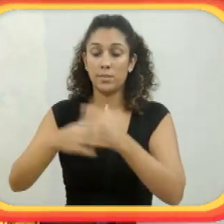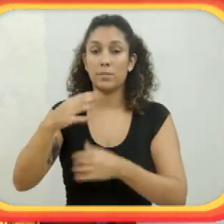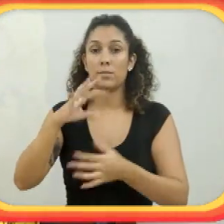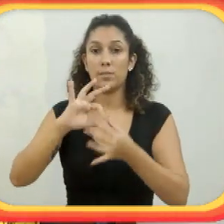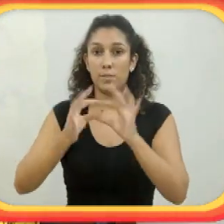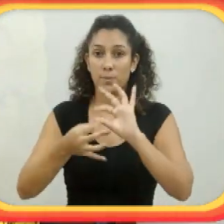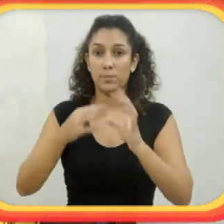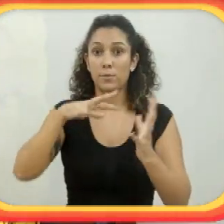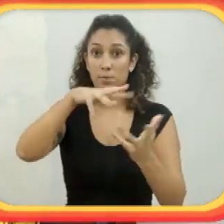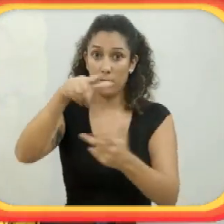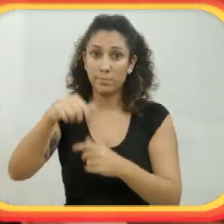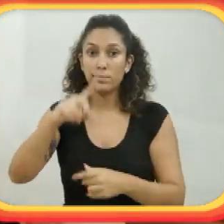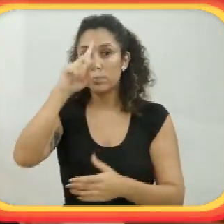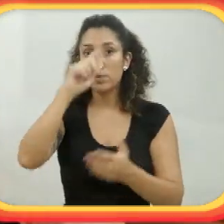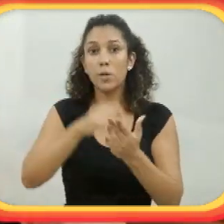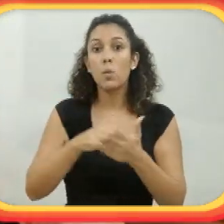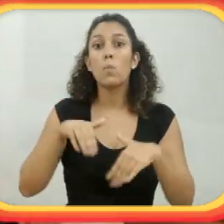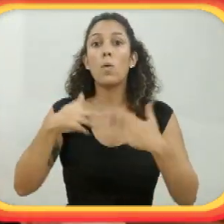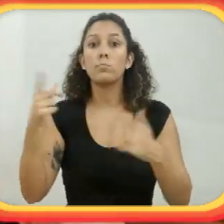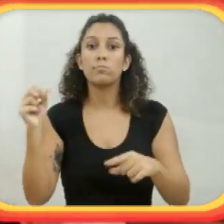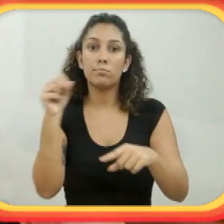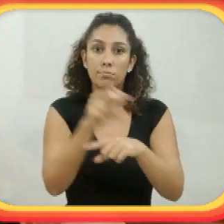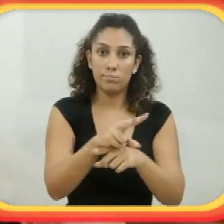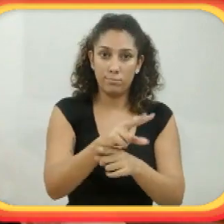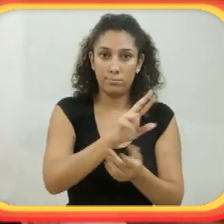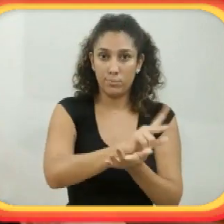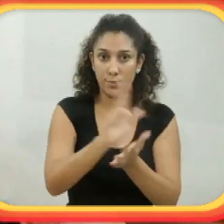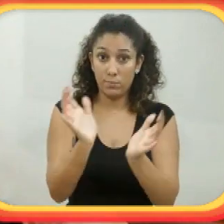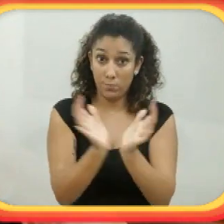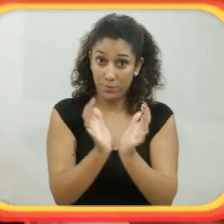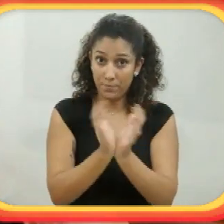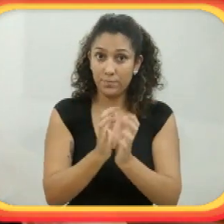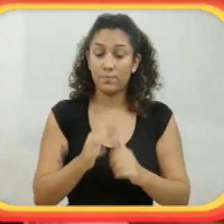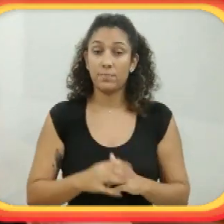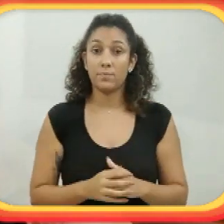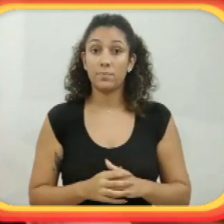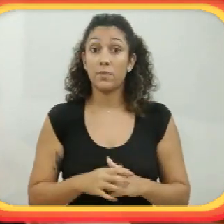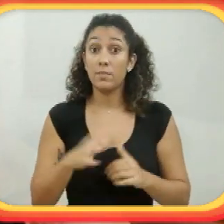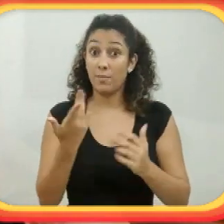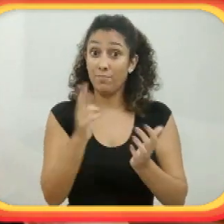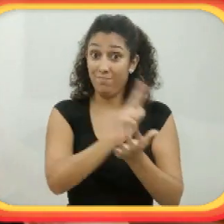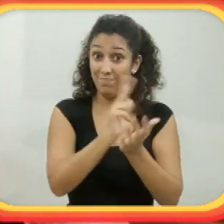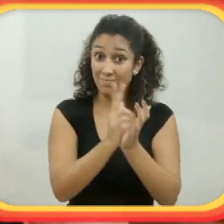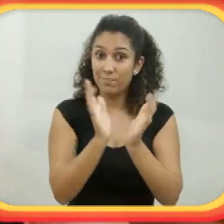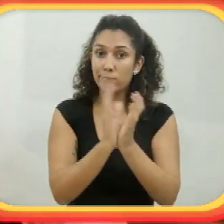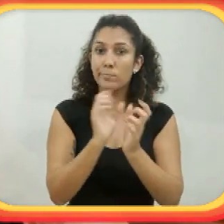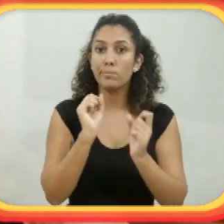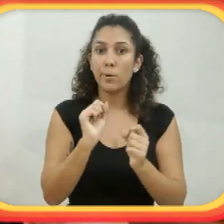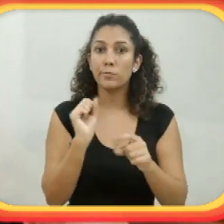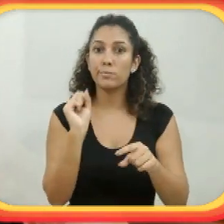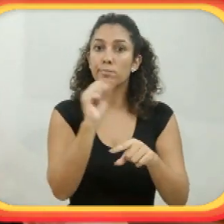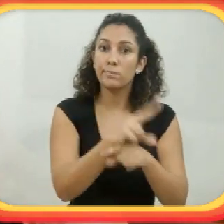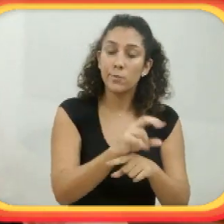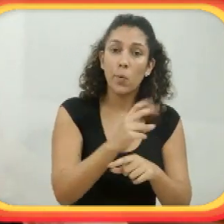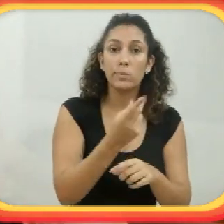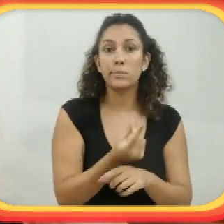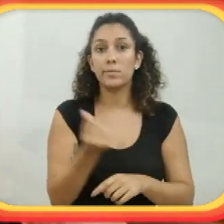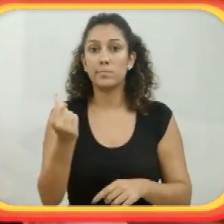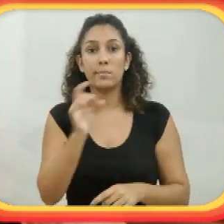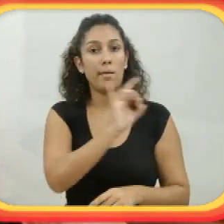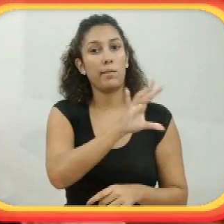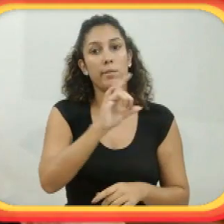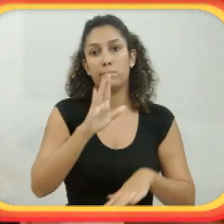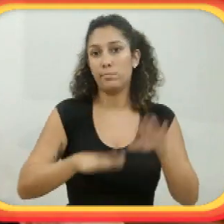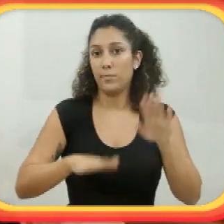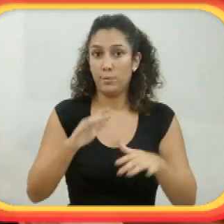nessa análise, junto com o Comitê Organizador, o Comitê Paralímpico Internacional, decidem quais são as modalidades que